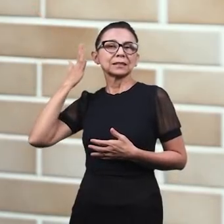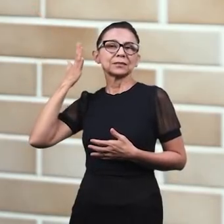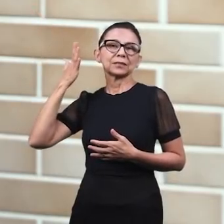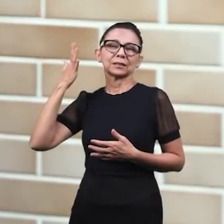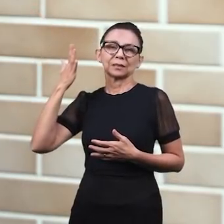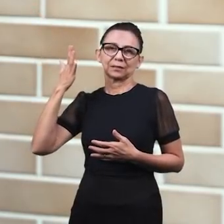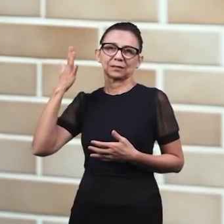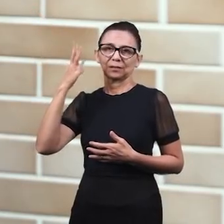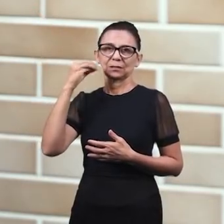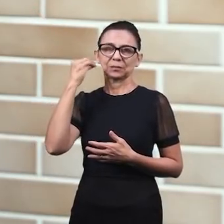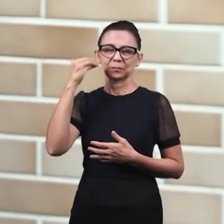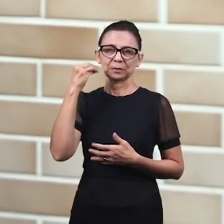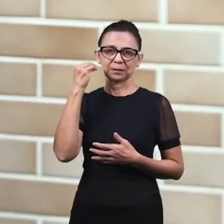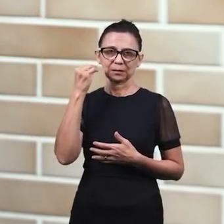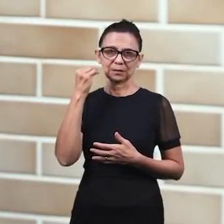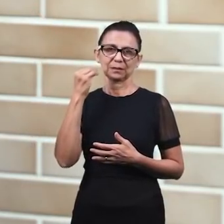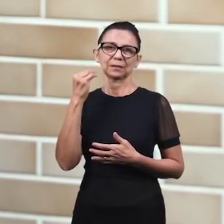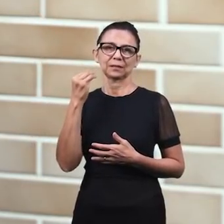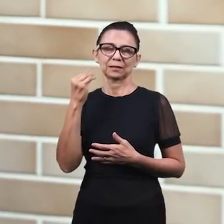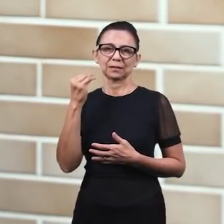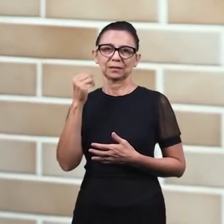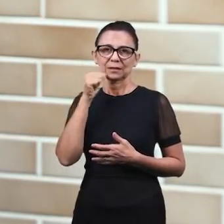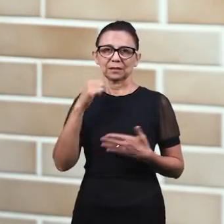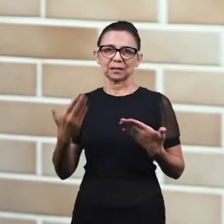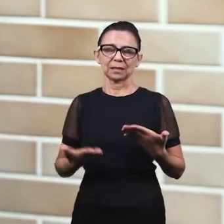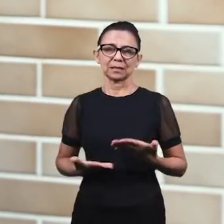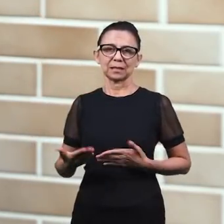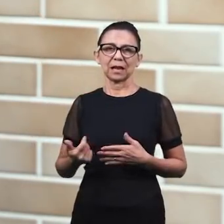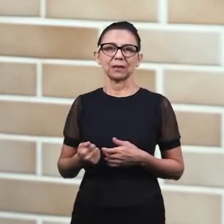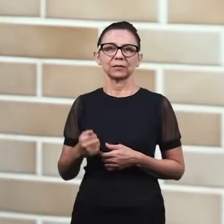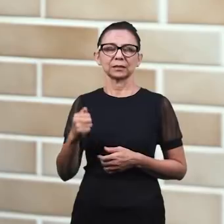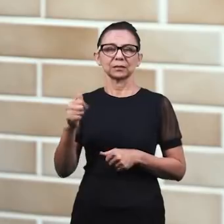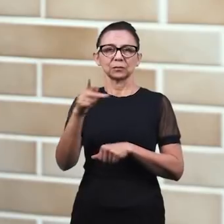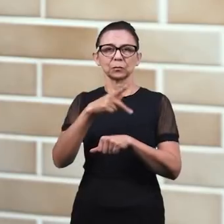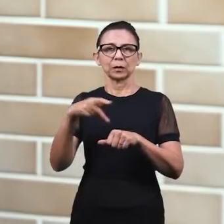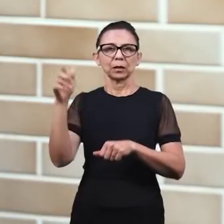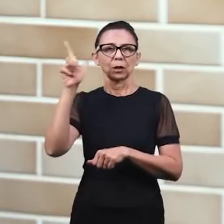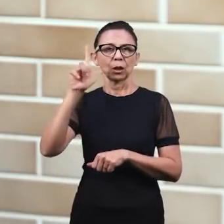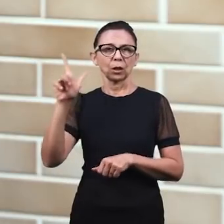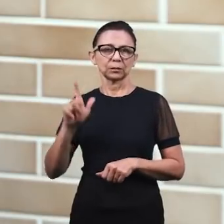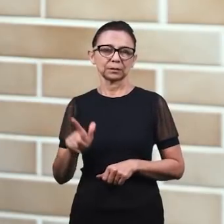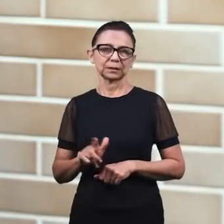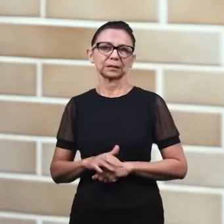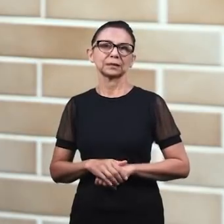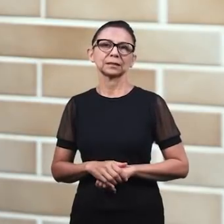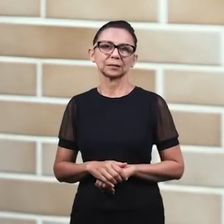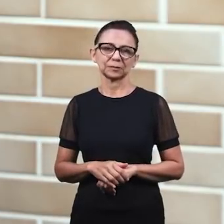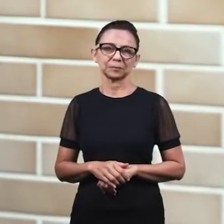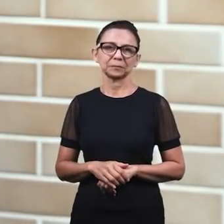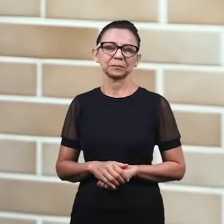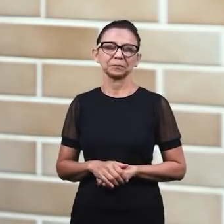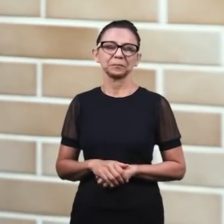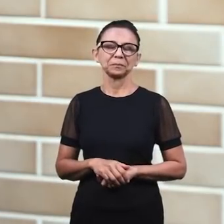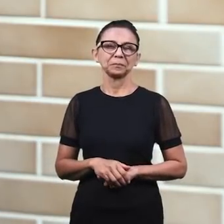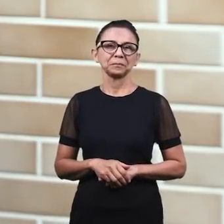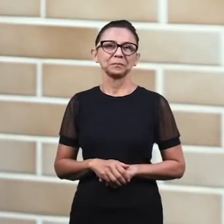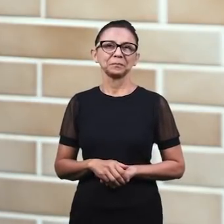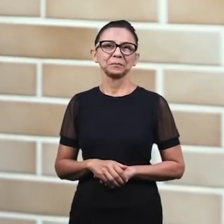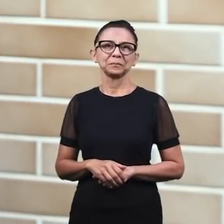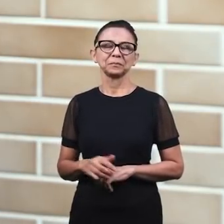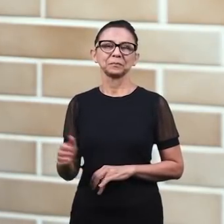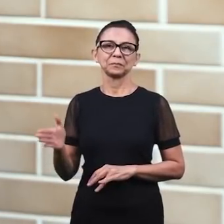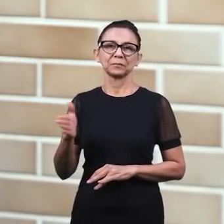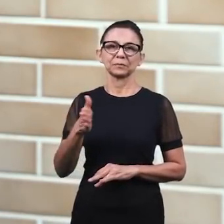à tona para a experiência das irmãs em Londres, particularmente na sua igreja, na igreja em